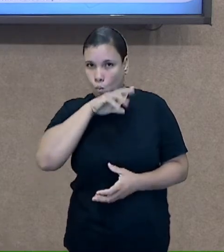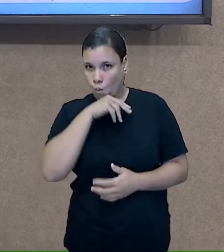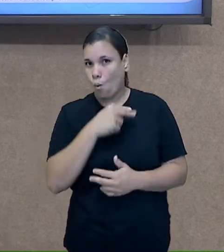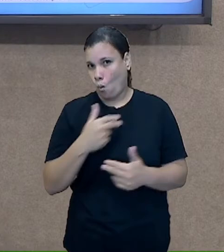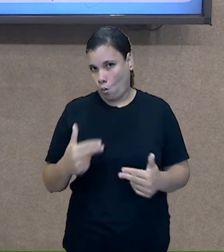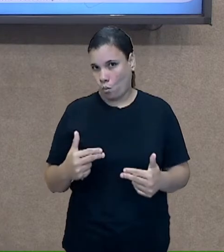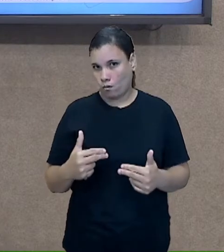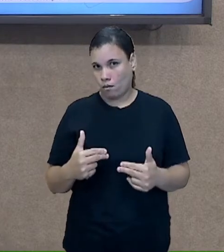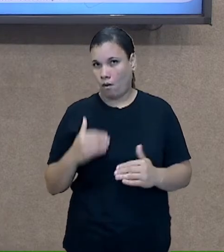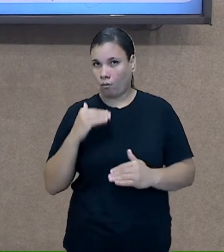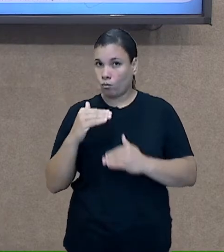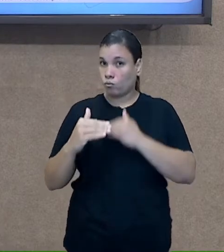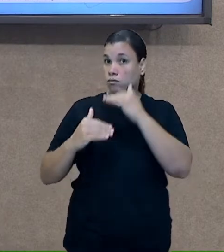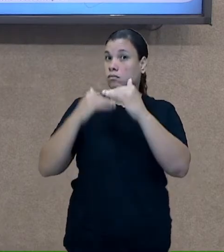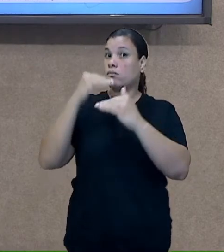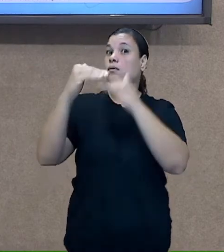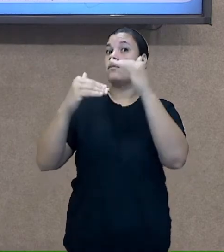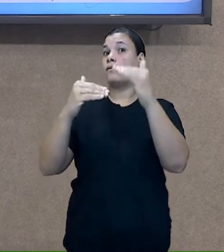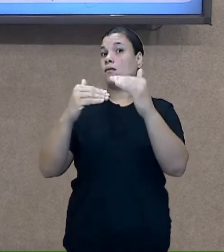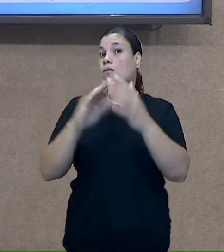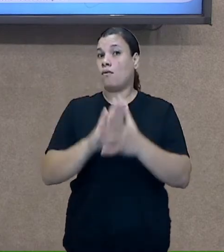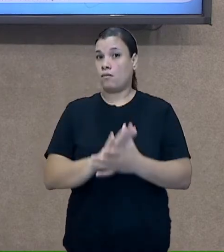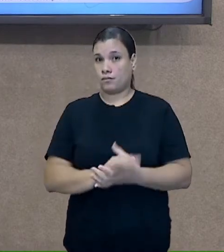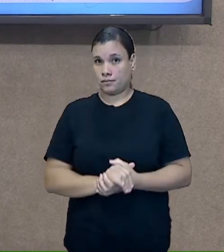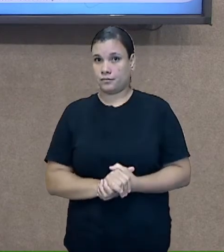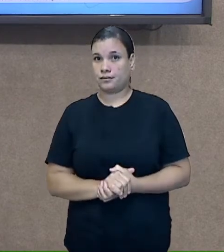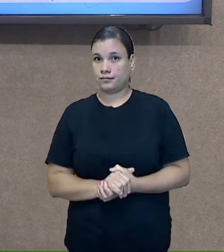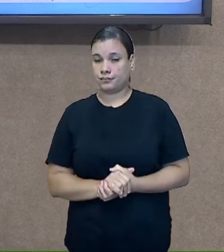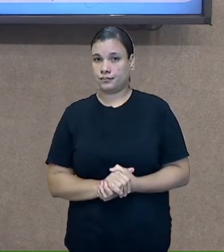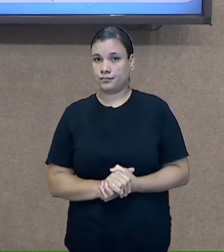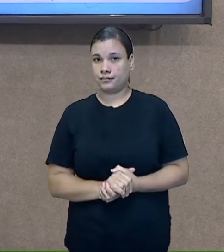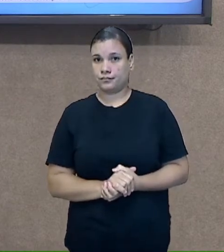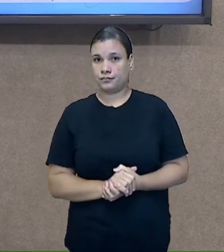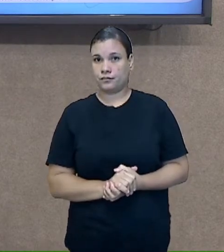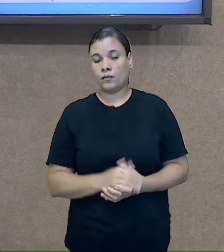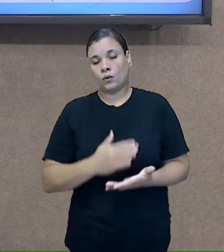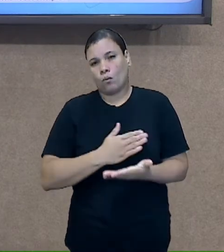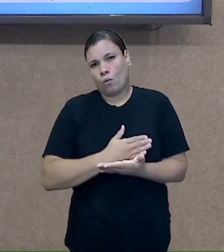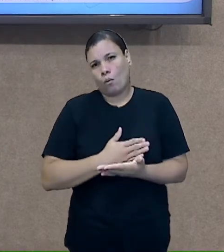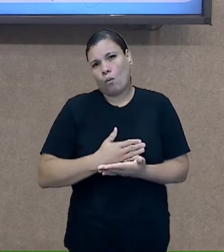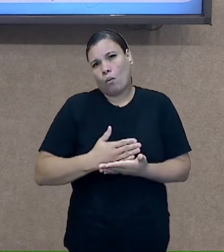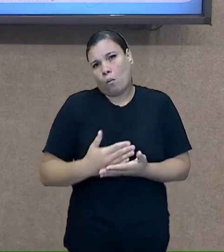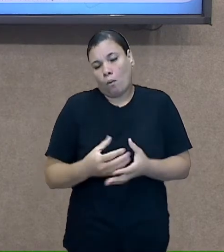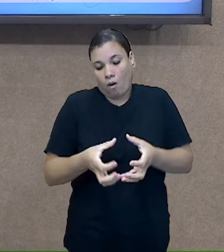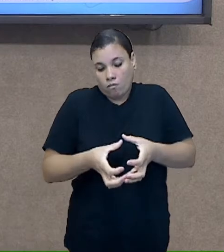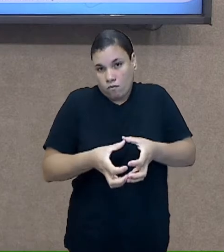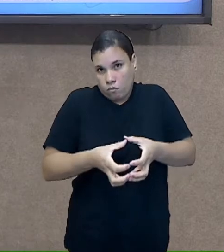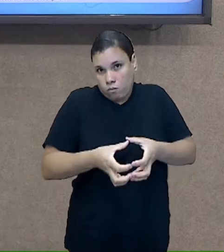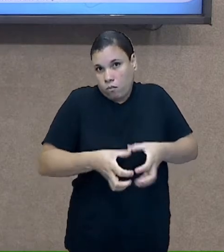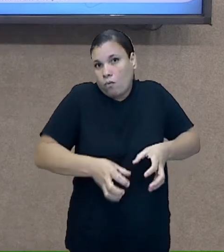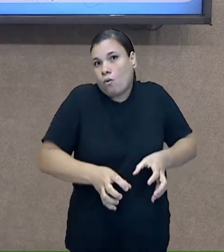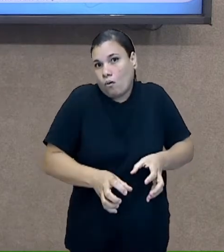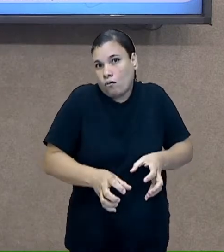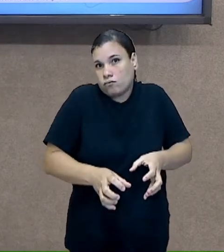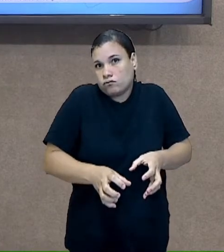parecido com aquele que deu origem a este novo ser. Já no